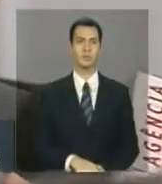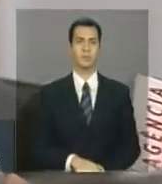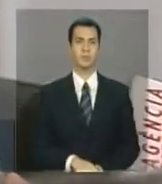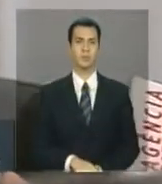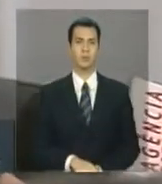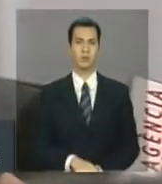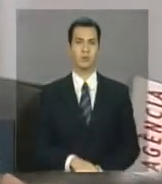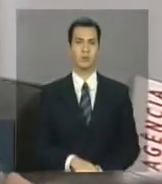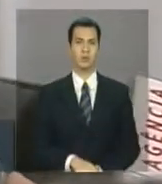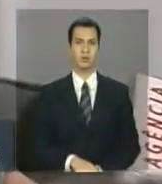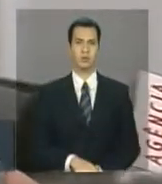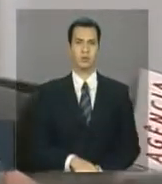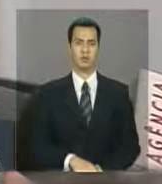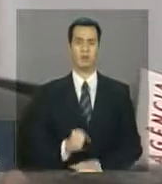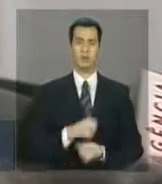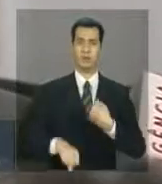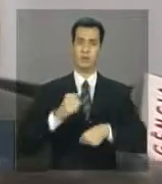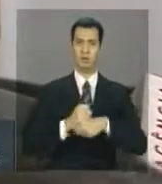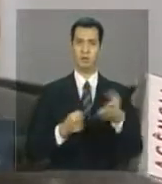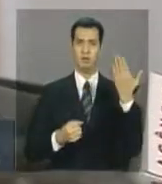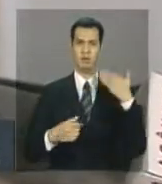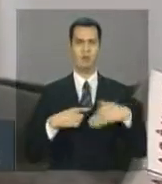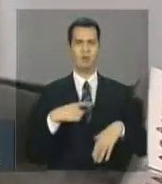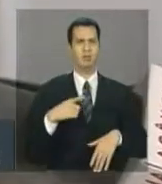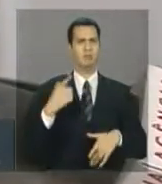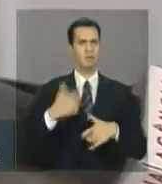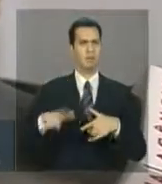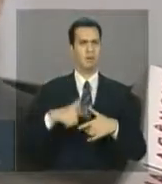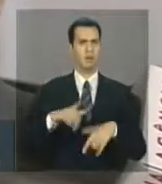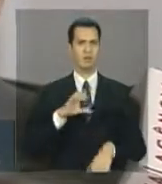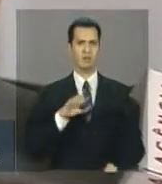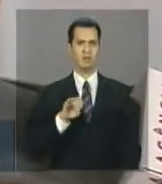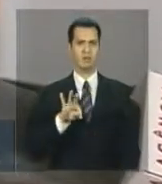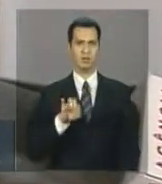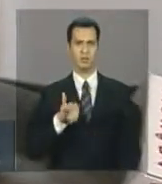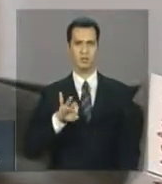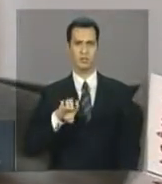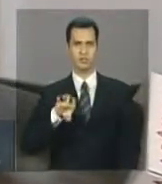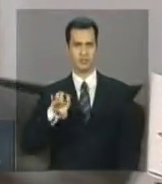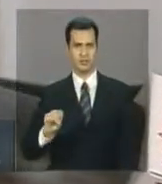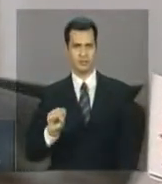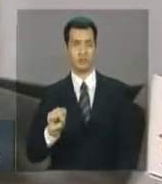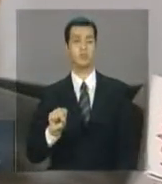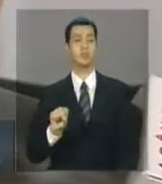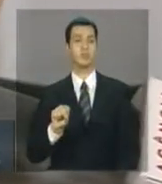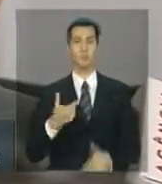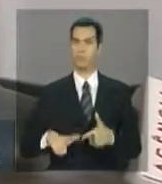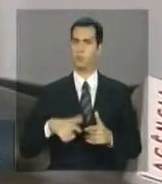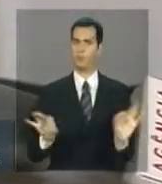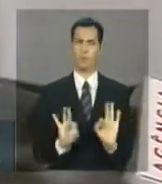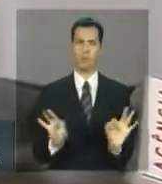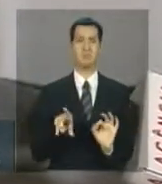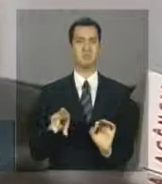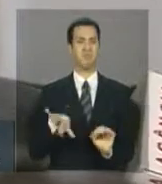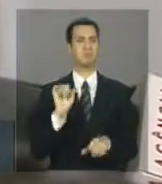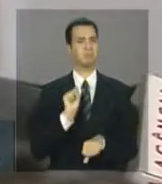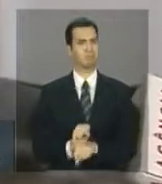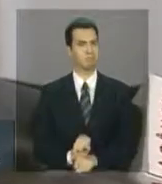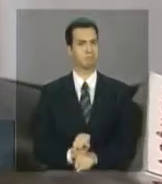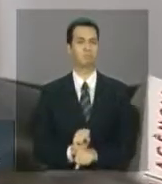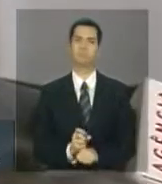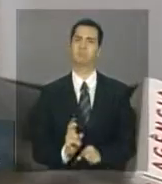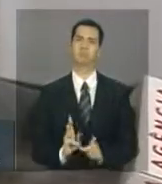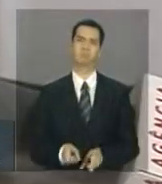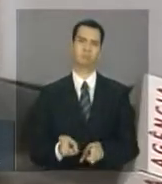como tivemos o ano passado e ano retrasado, né? Então as commodities vão ficar bem comportadas, os preços não vão subir.